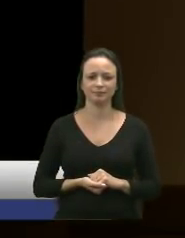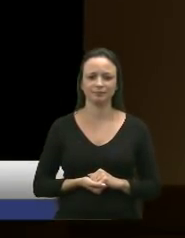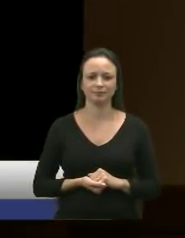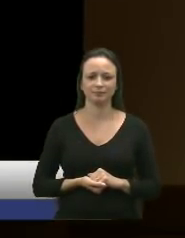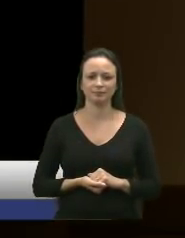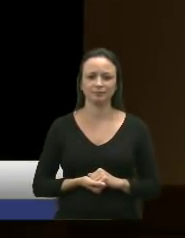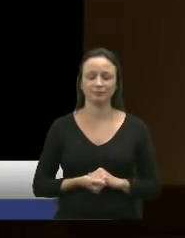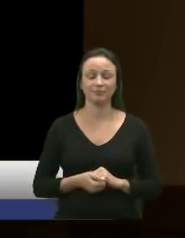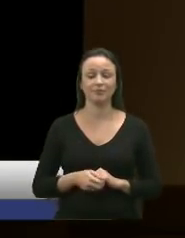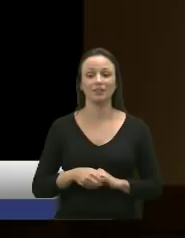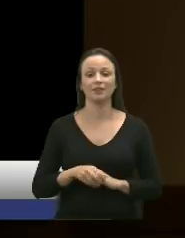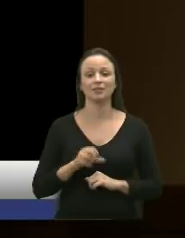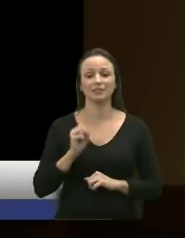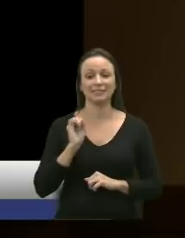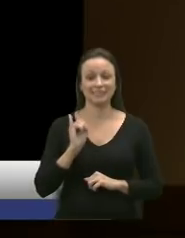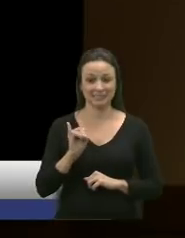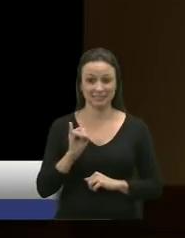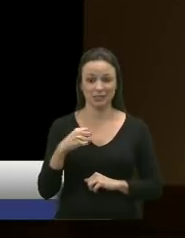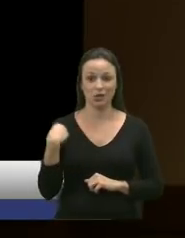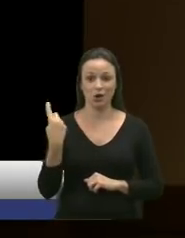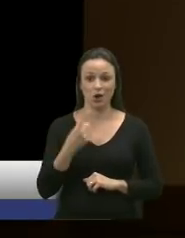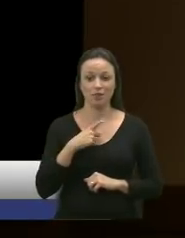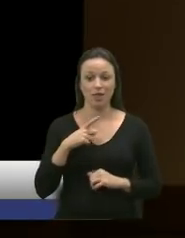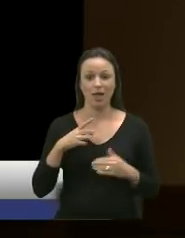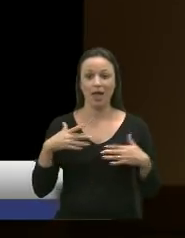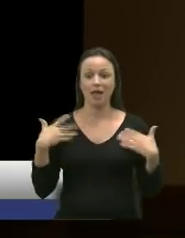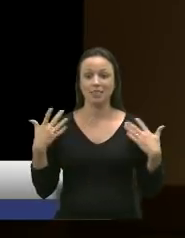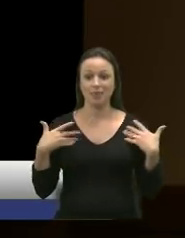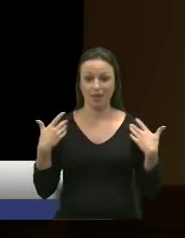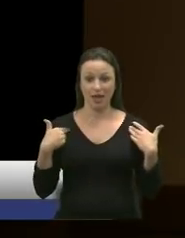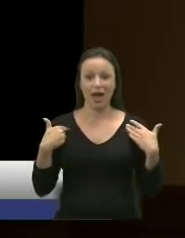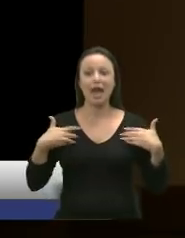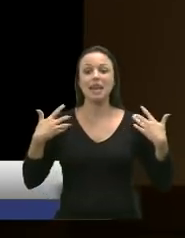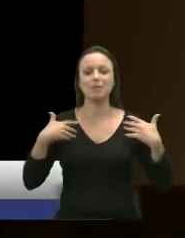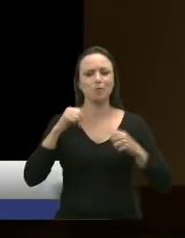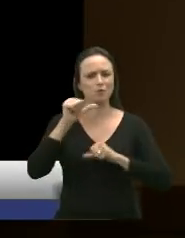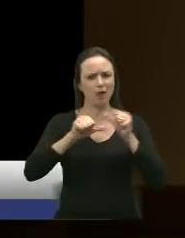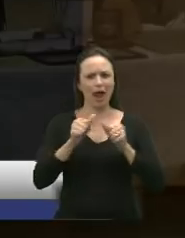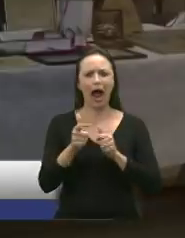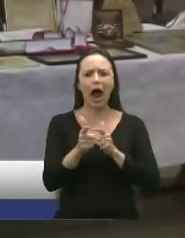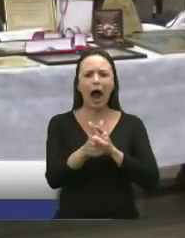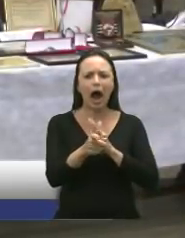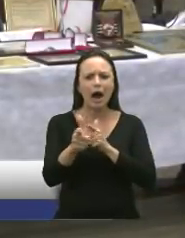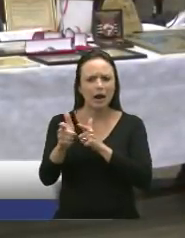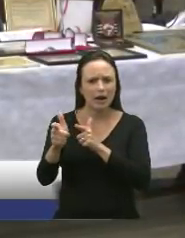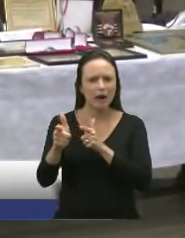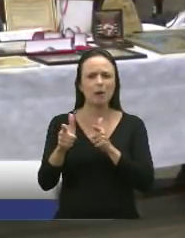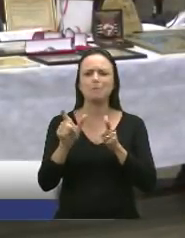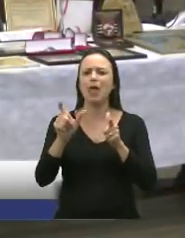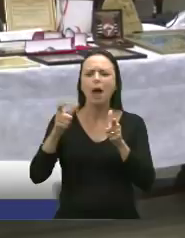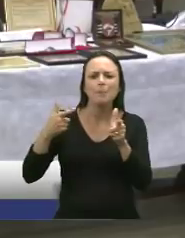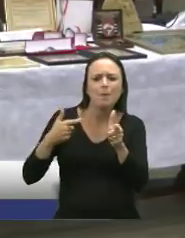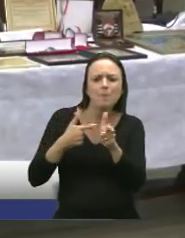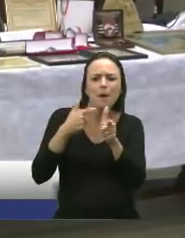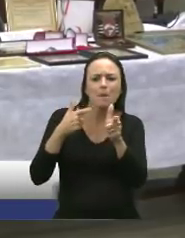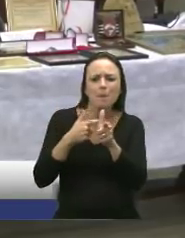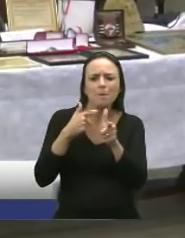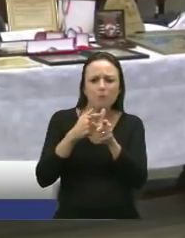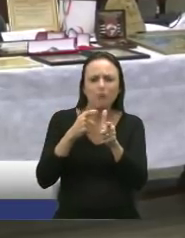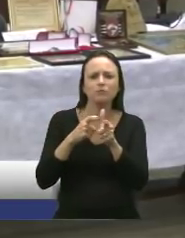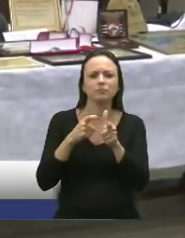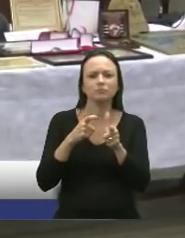Se nós tivéssemos o ânimo transformado em arma e munição, não haveria quem nos